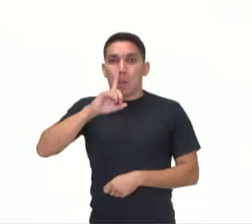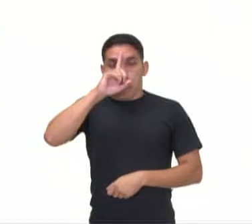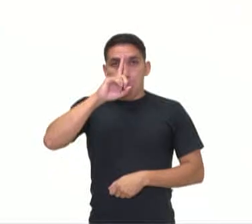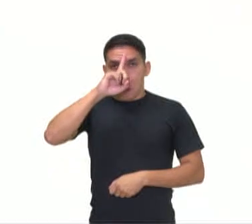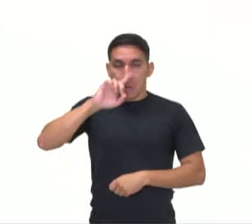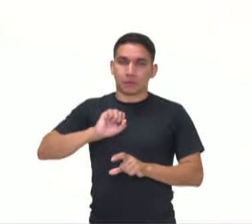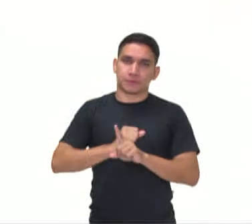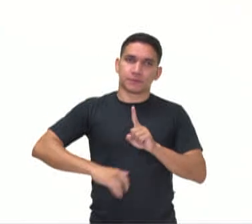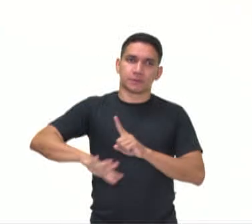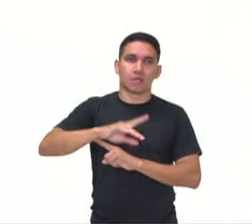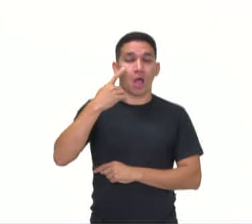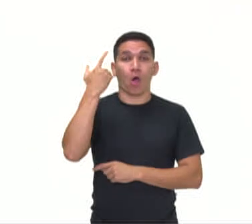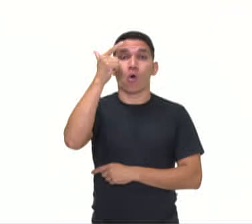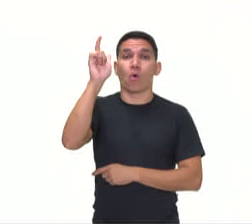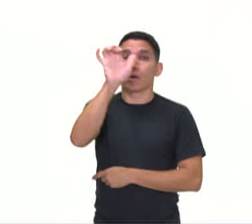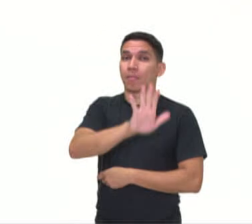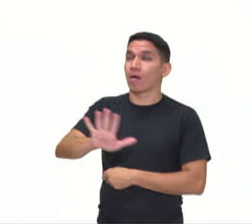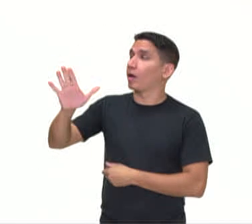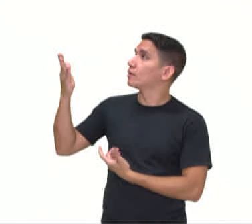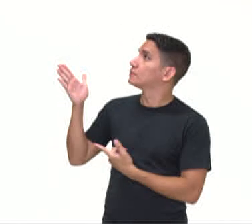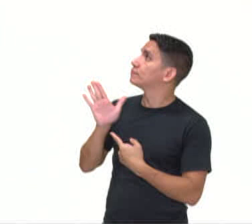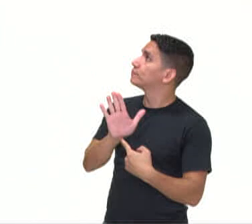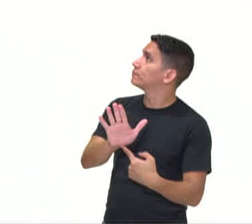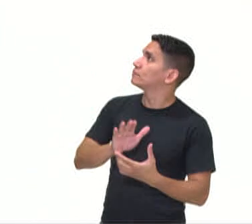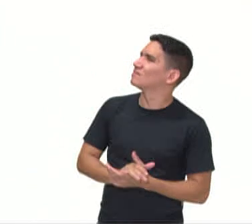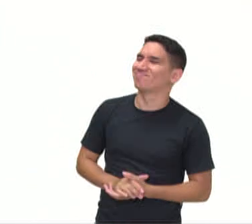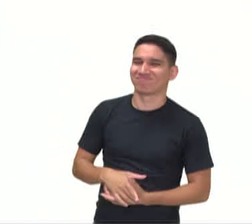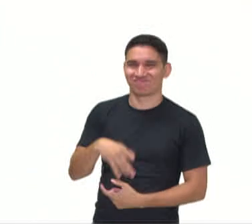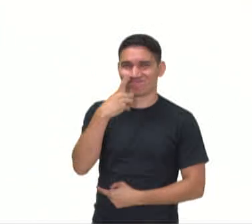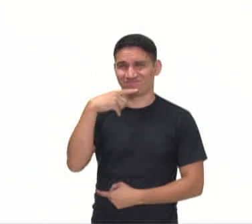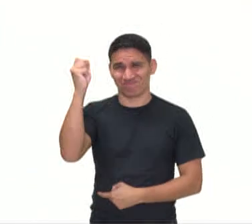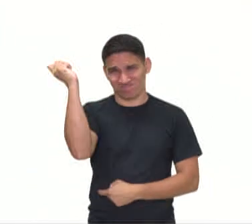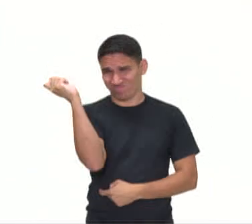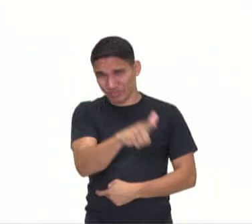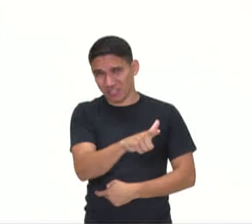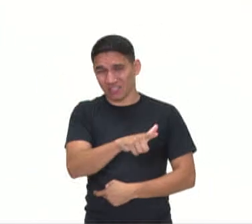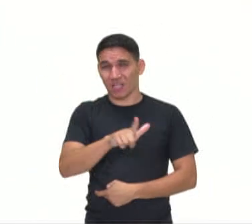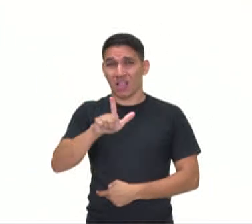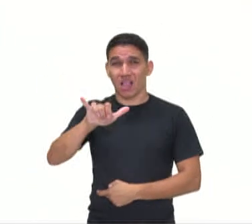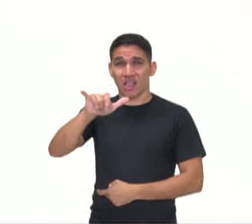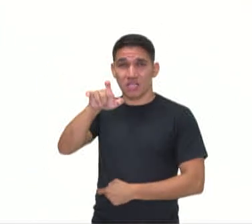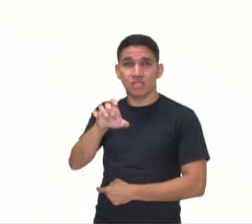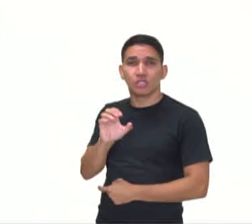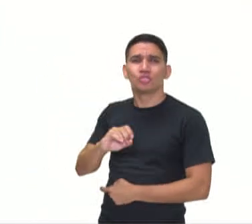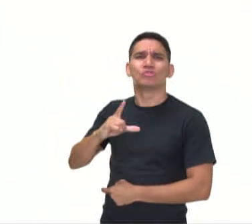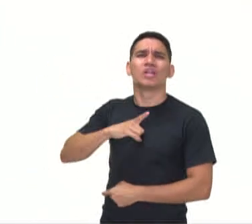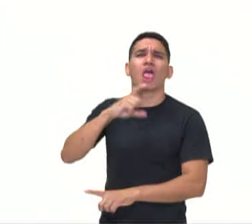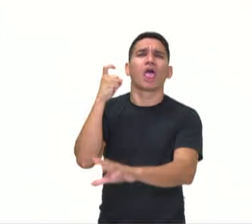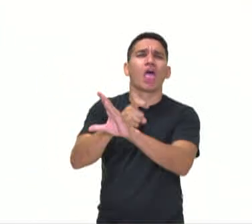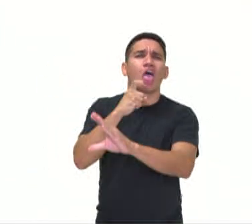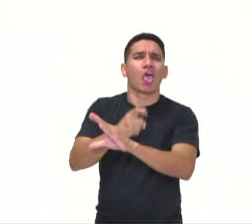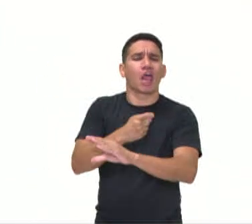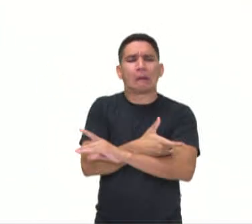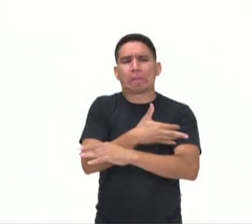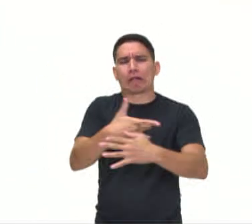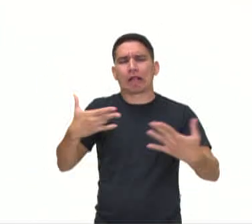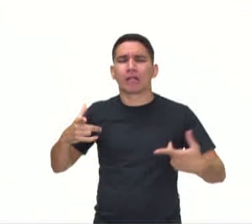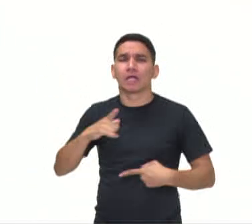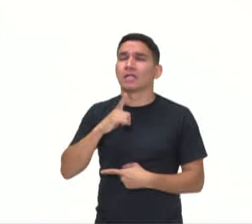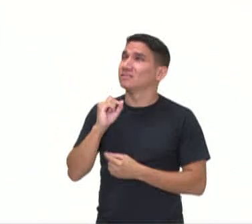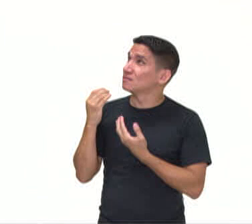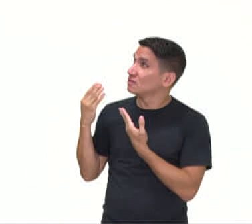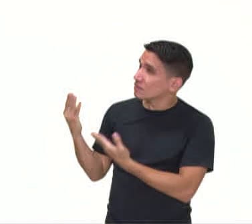aí na sua tela, mostrando o que para você? Lixo, os resíduos sólidos. E esses resíduos sólidos